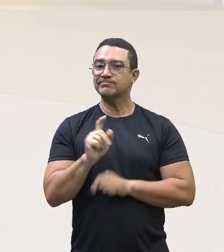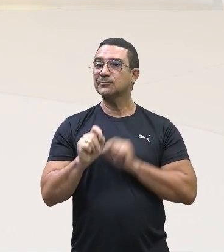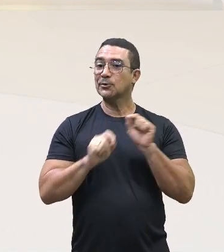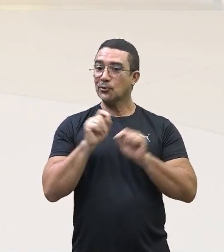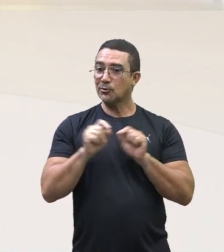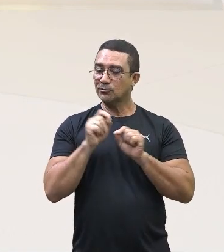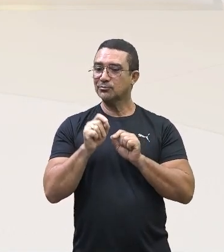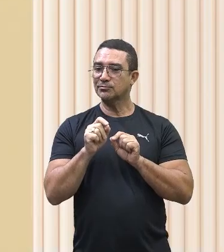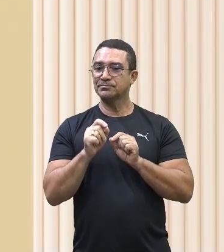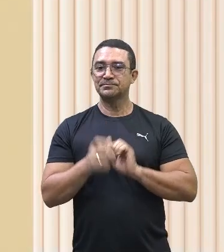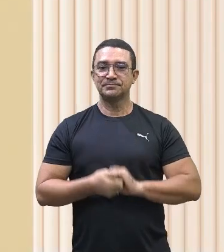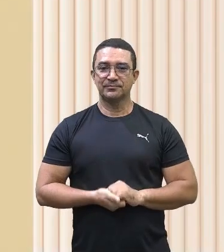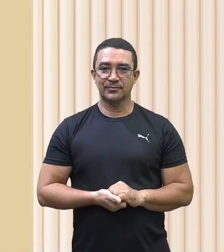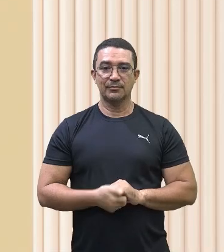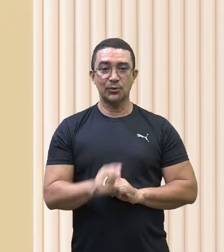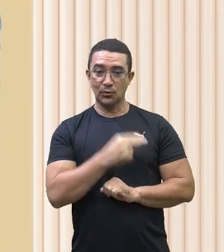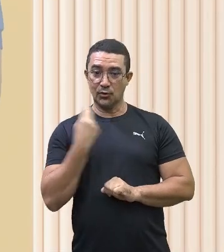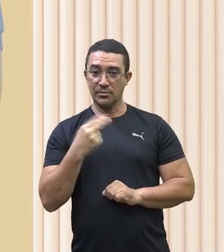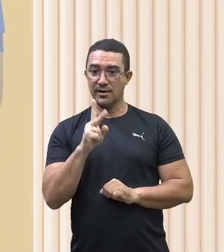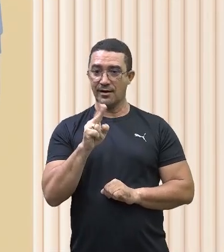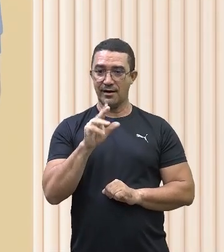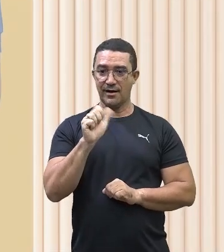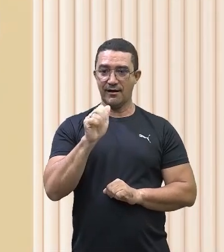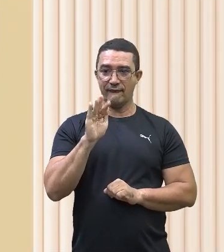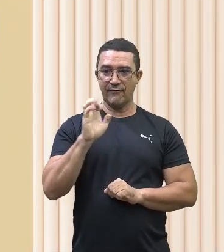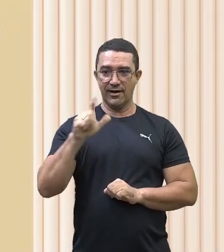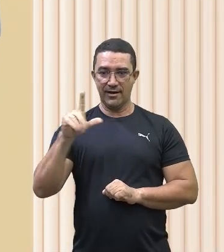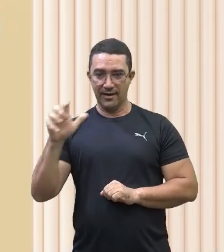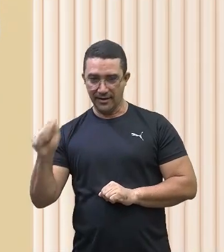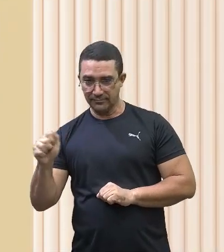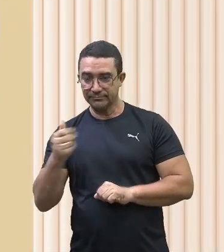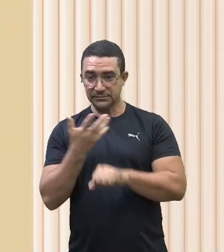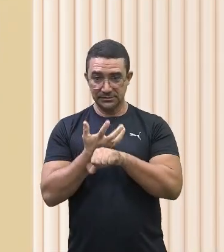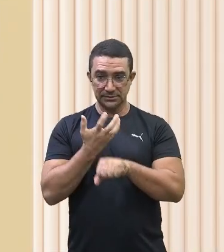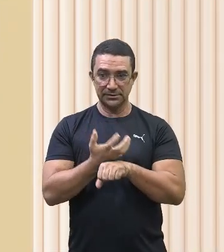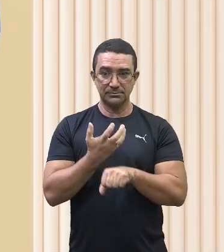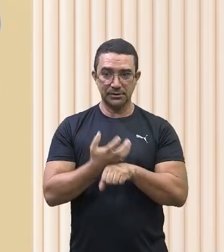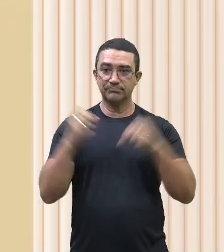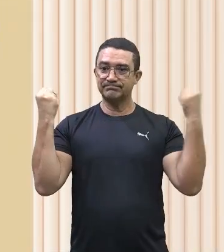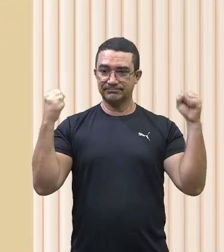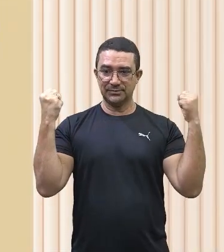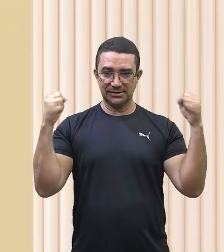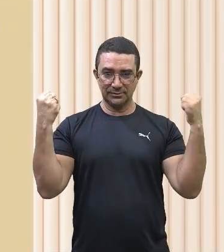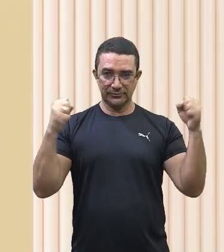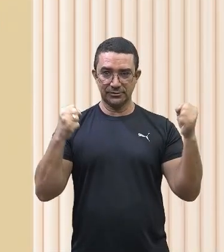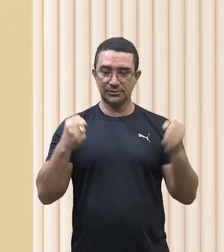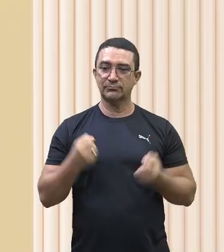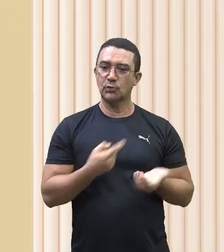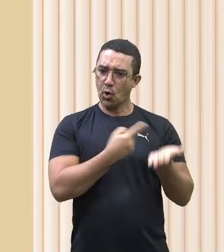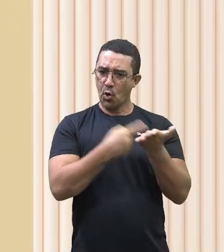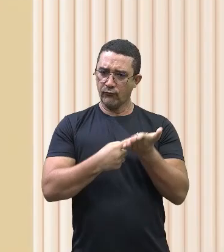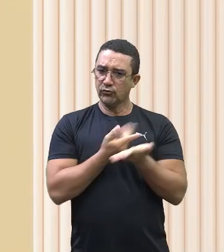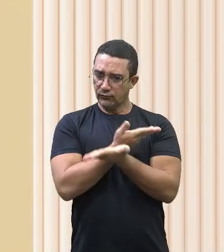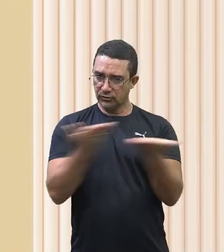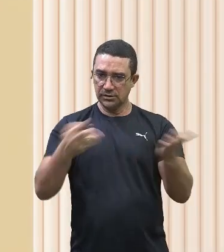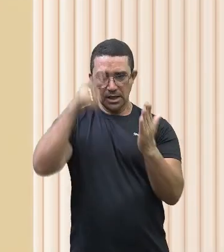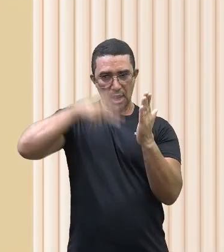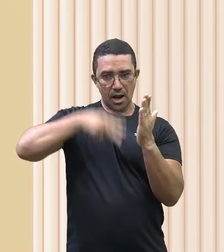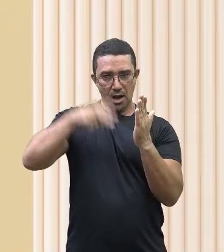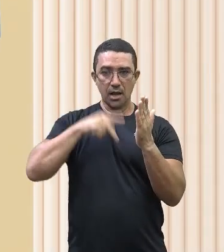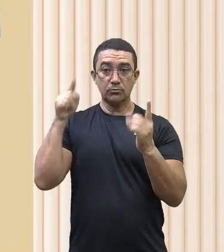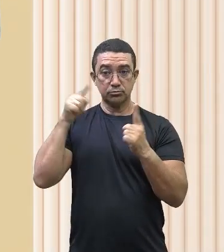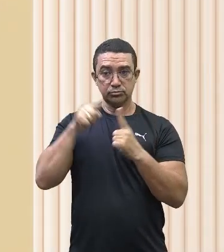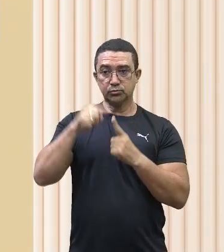ao conhecimento. Sou professora Rafaela Pinheiro, do componente de Educação Física. Convido vocês agora para fazer a leitura do objeto